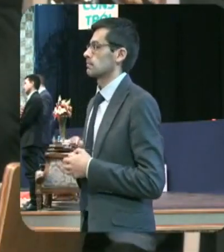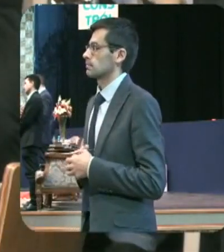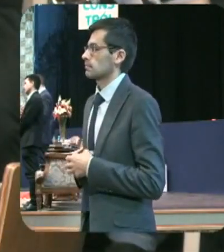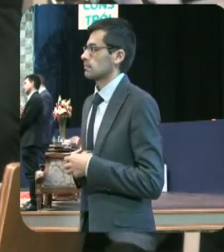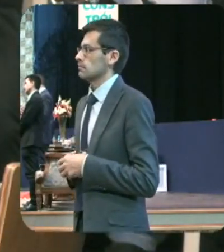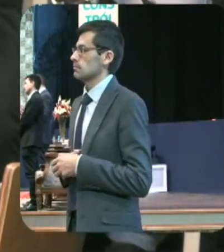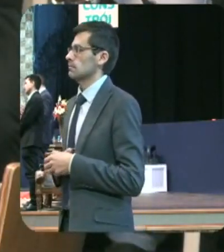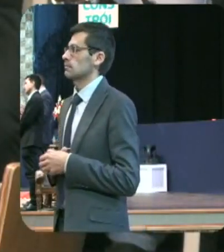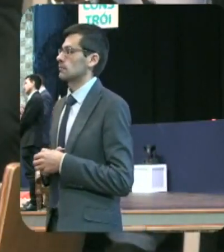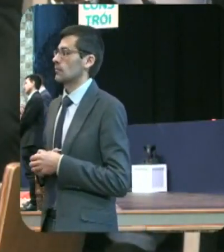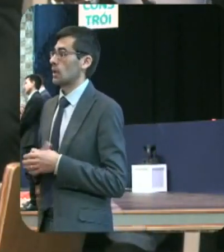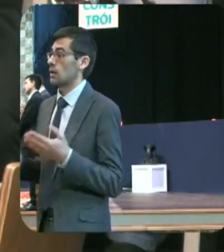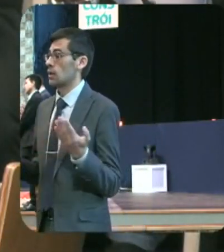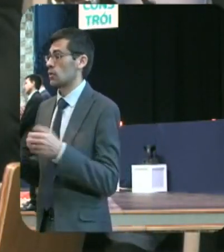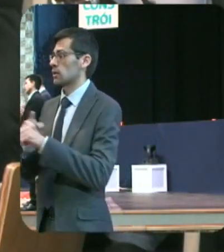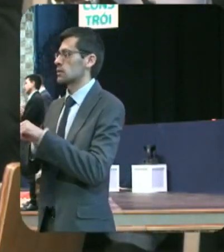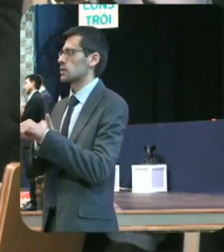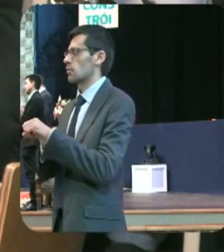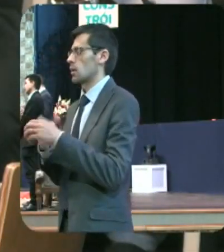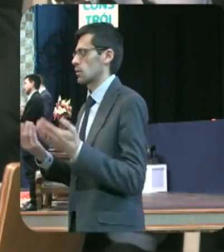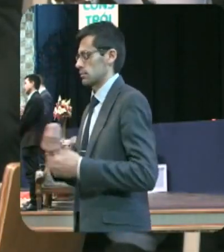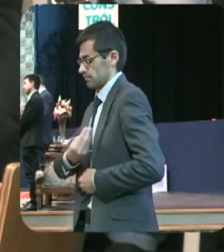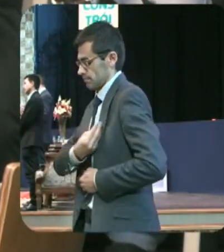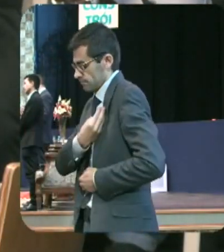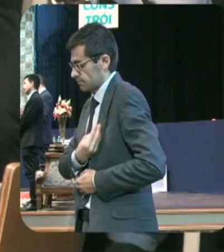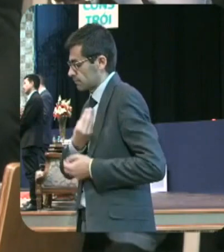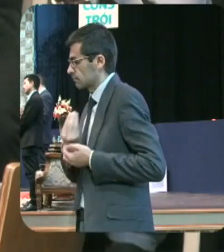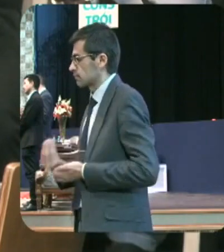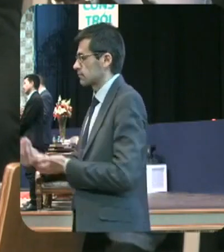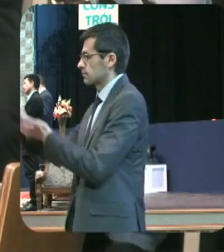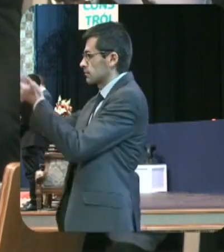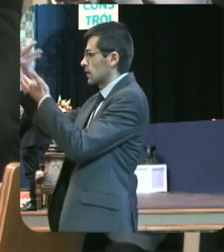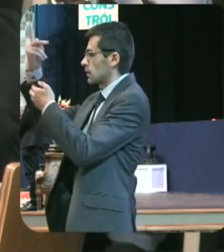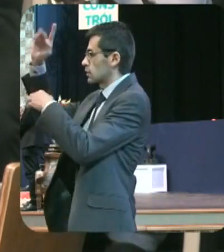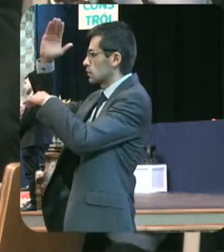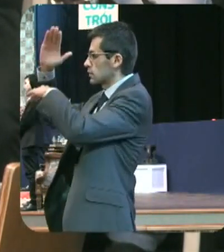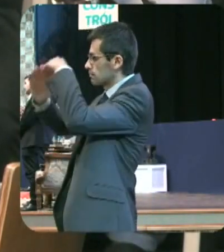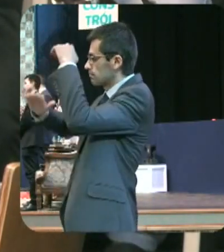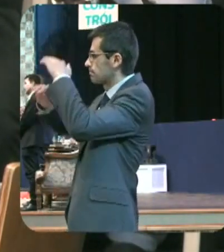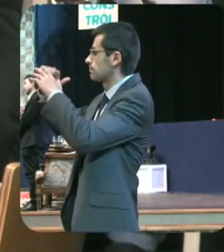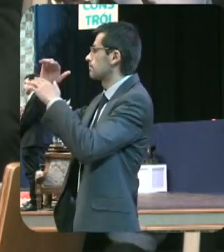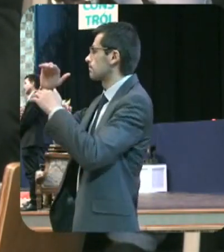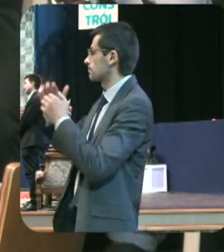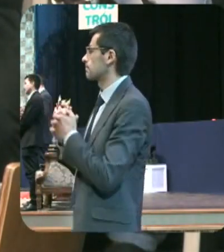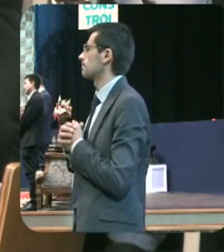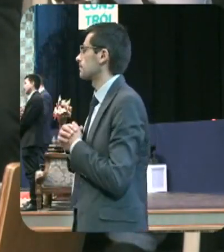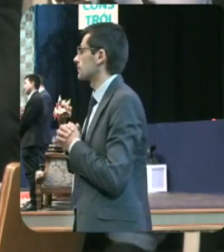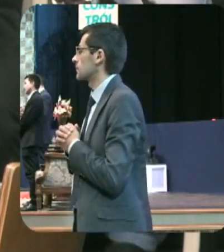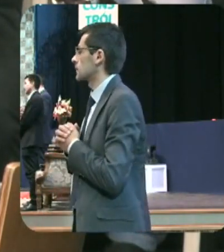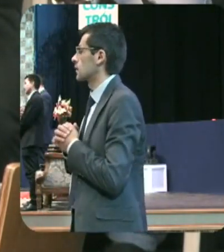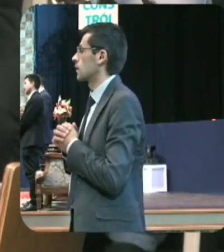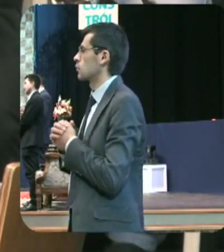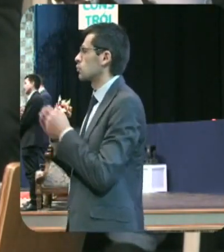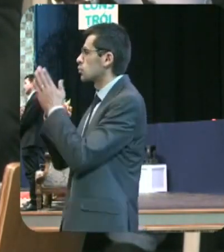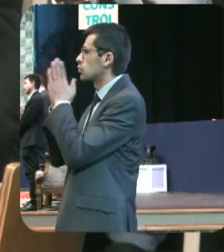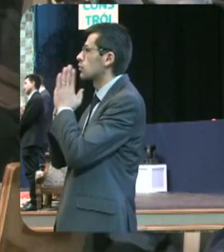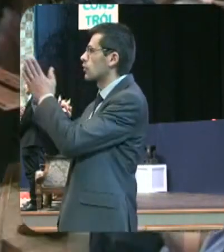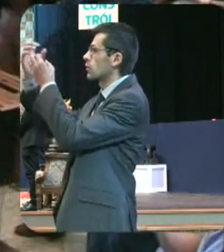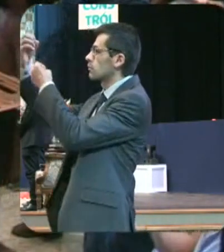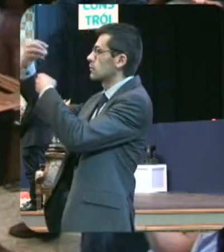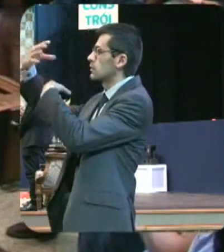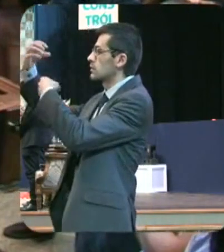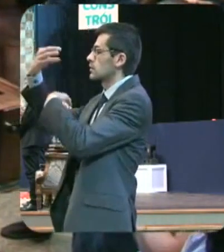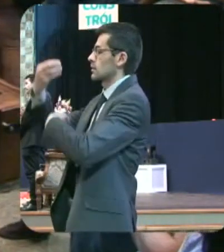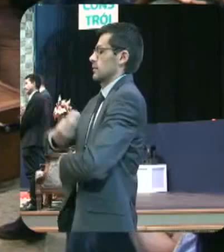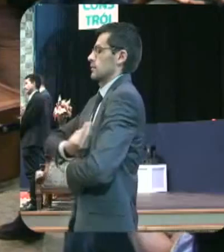quebrado. E nessa hora eu me entrego nas tuas mãos. Me ensina a